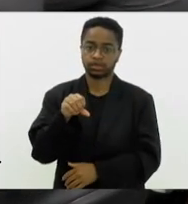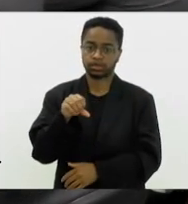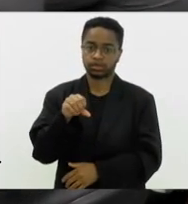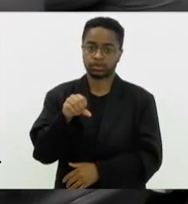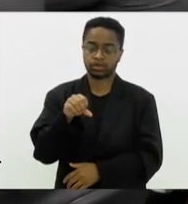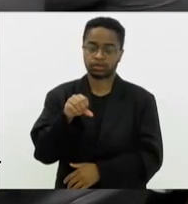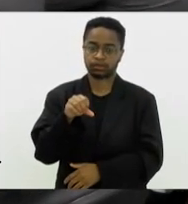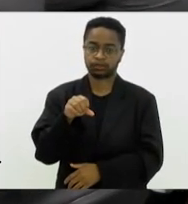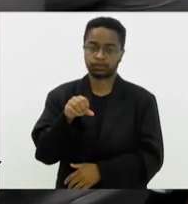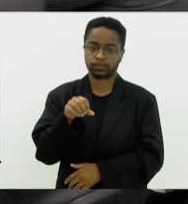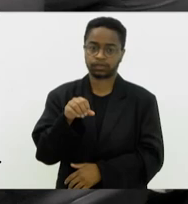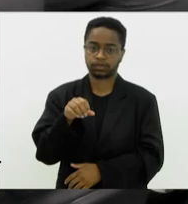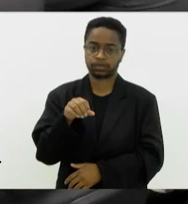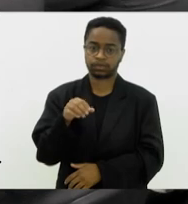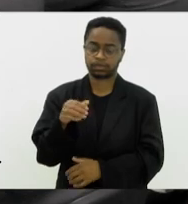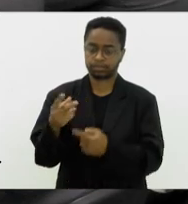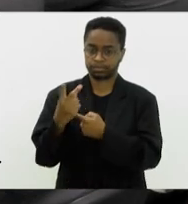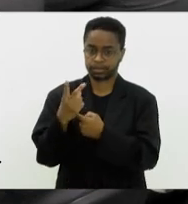favor.